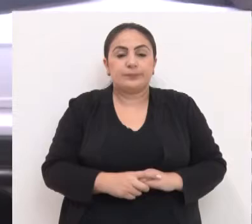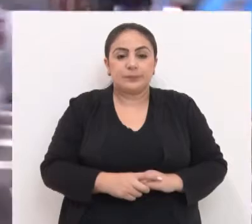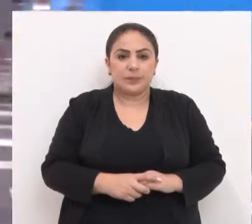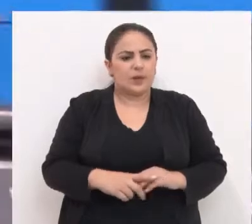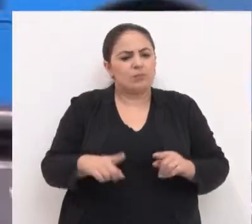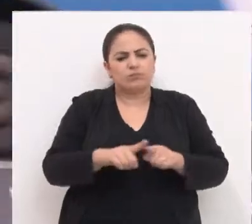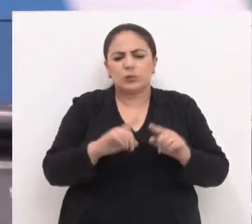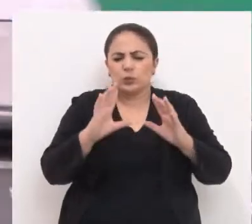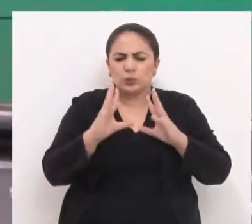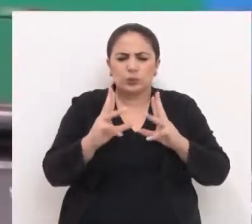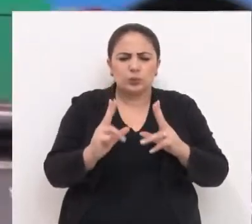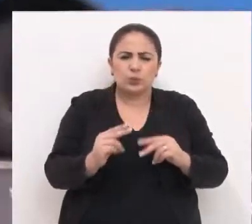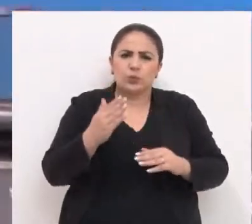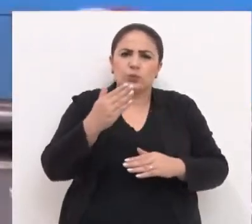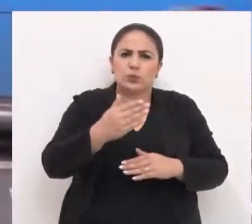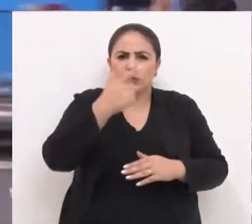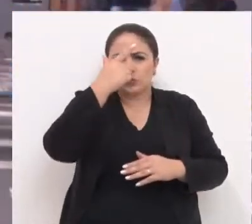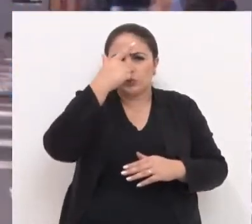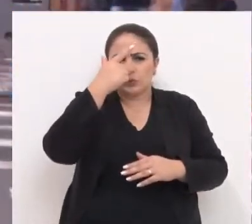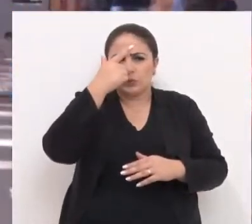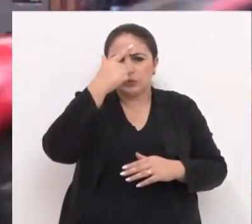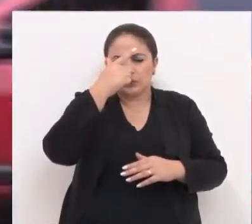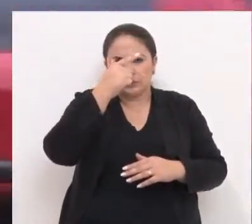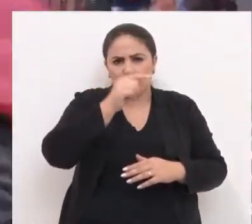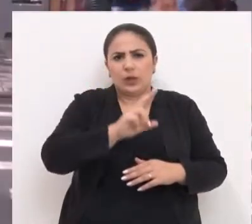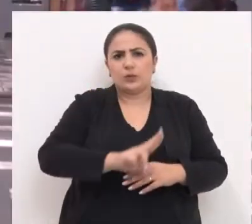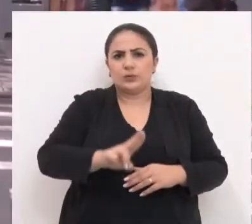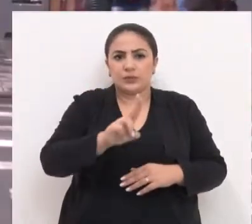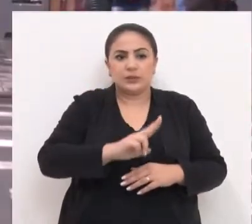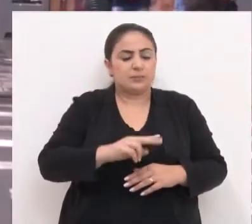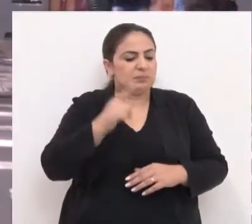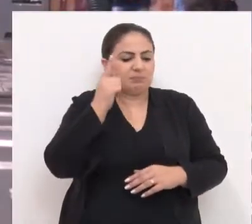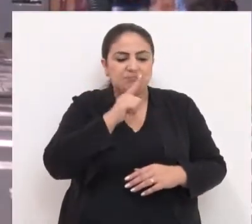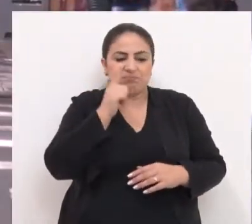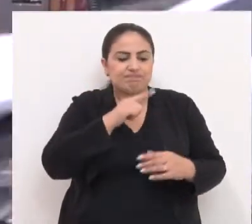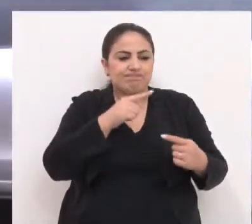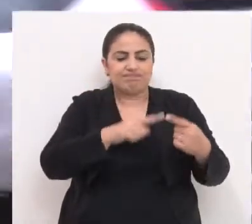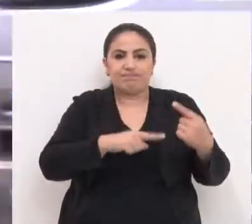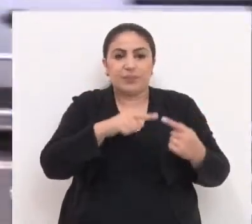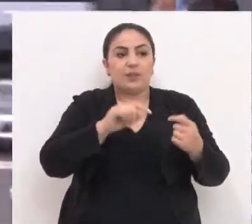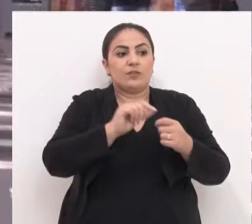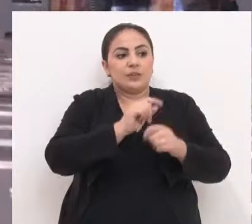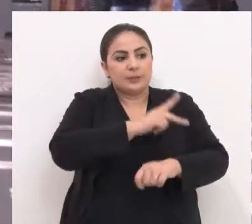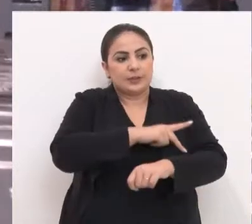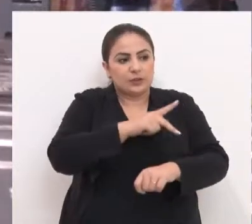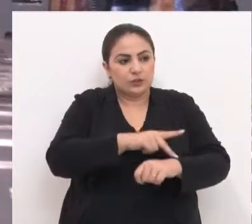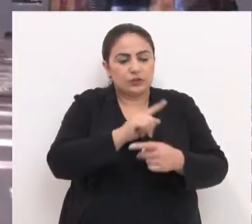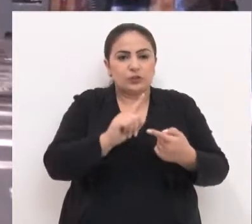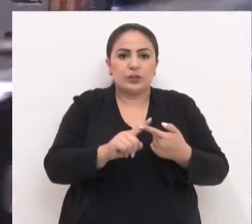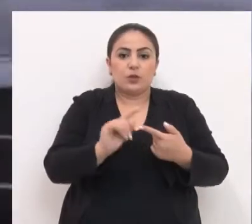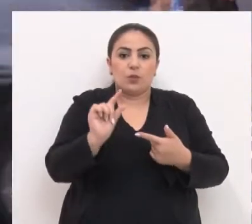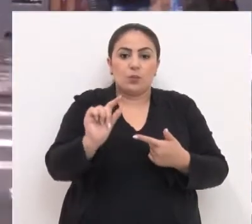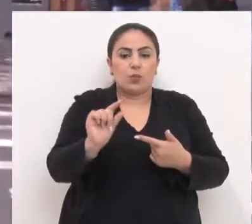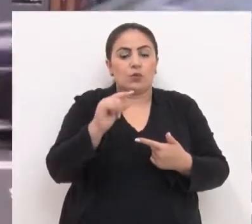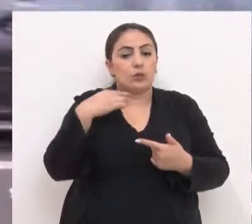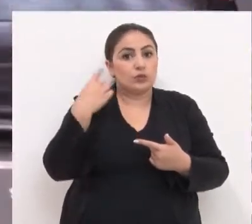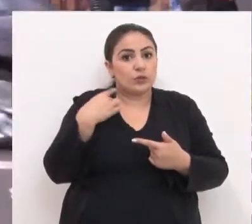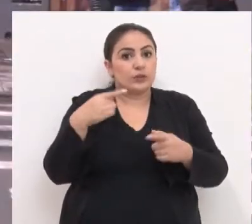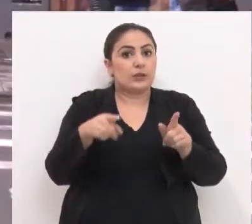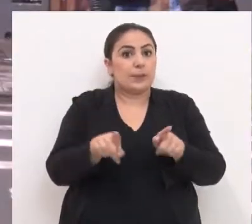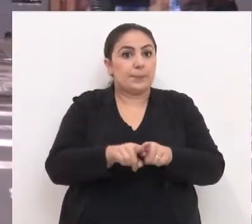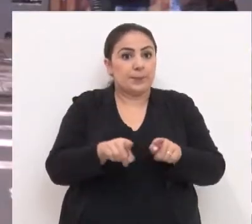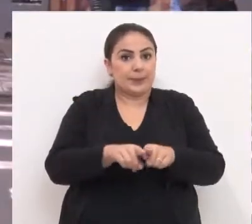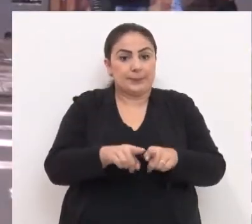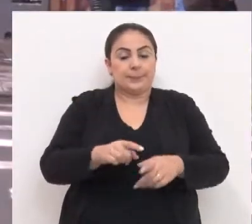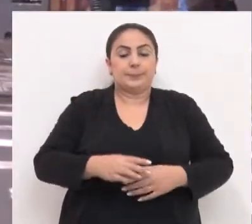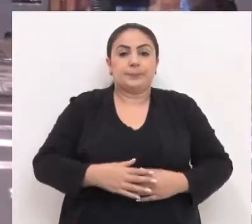E andei passando pela universidade, mas não me acertei em lugar nenhum. Fiz pedagogia e um pouco de direito